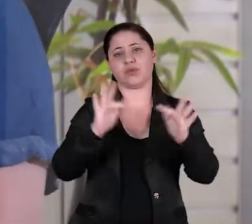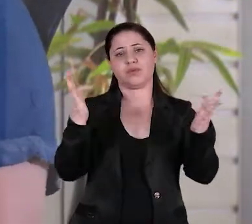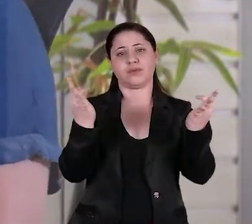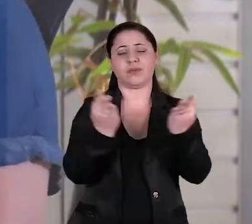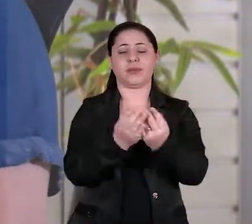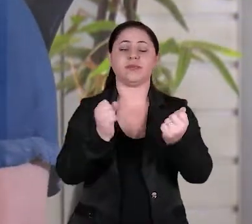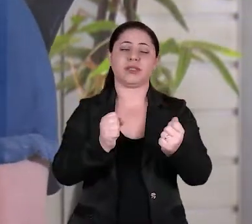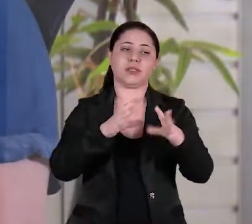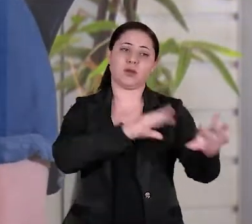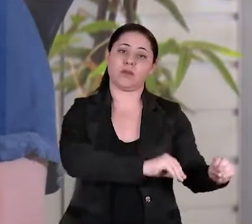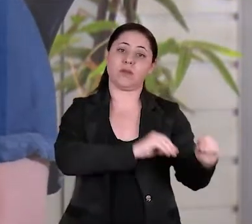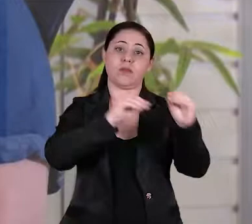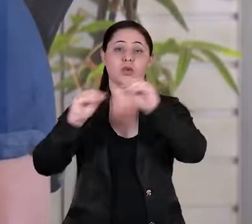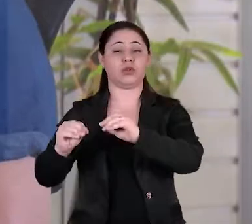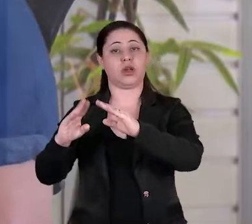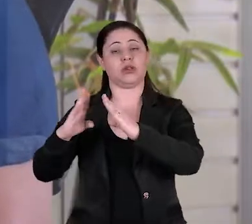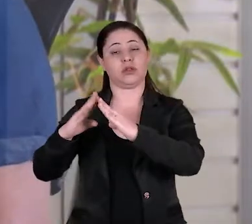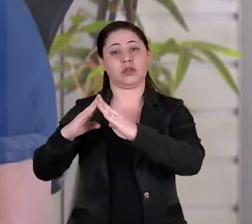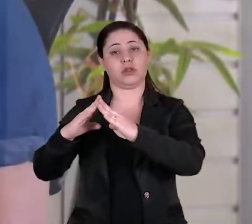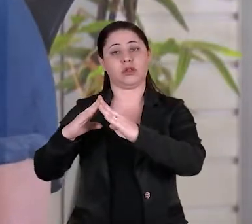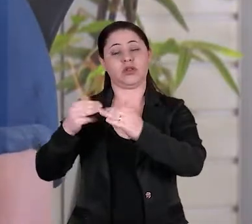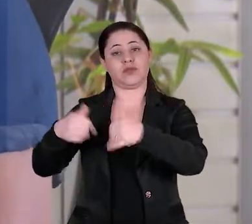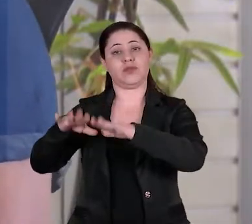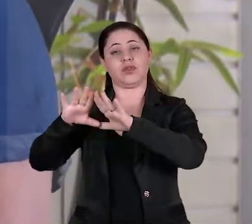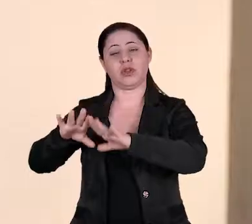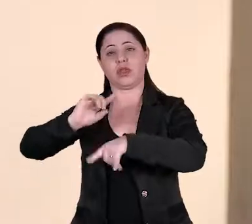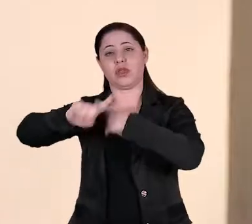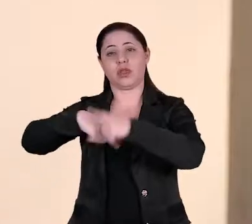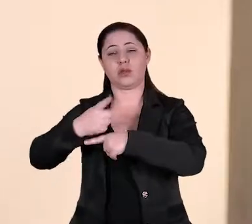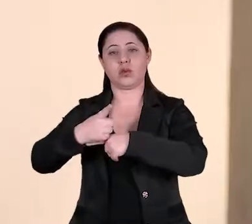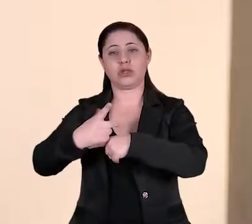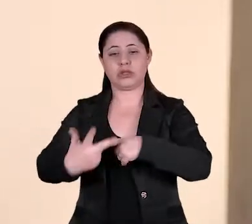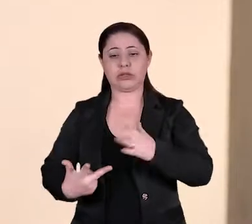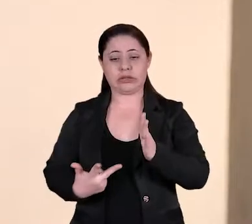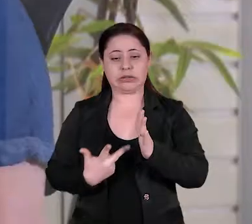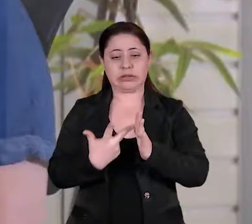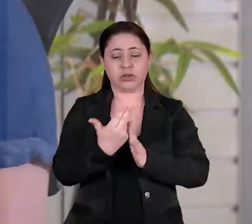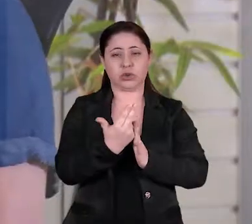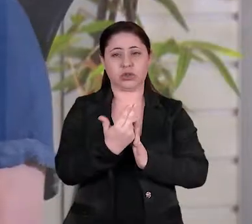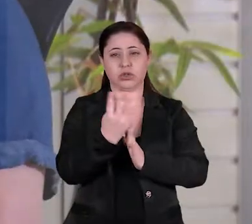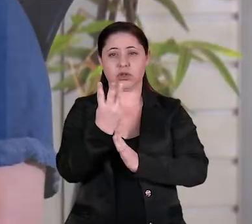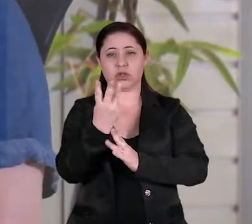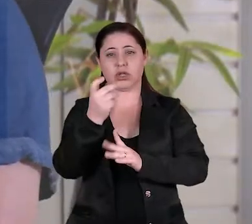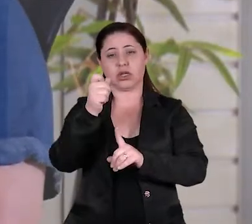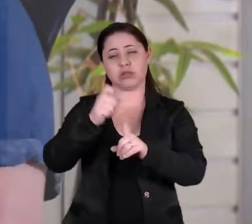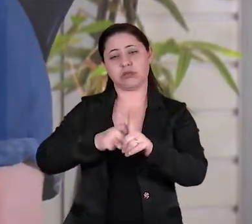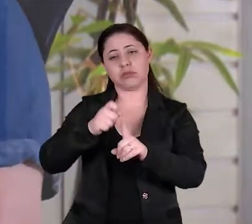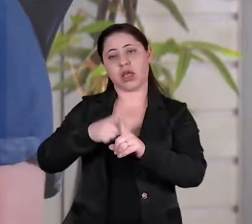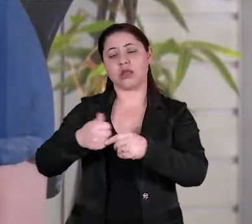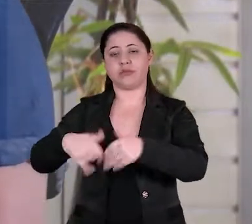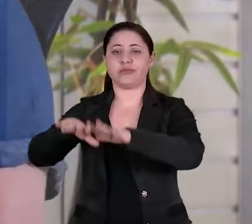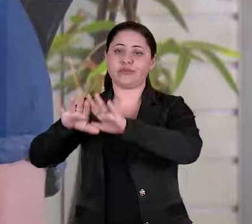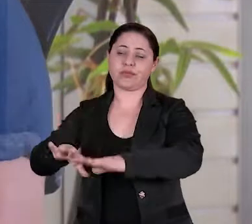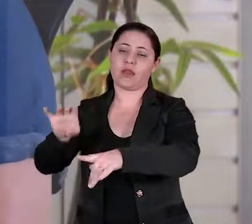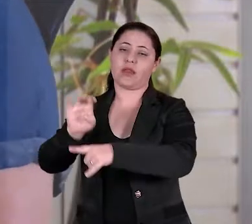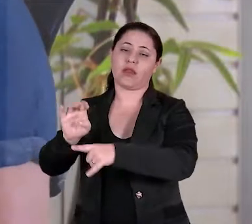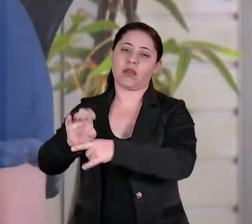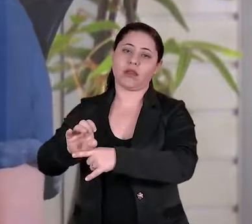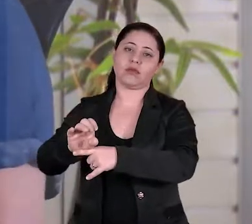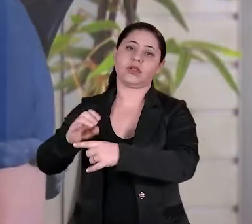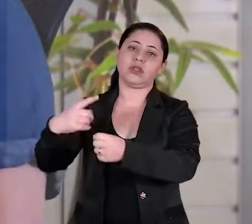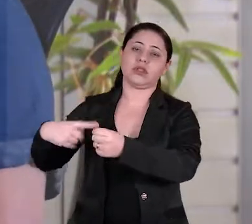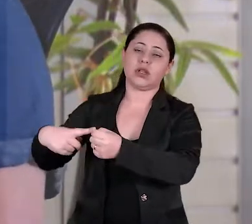lugar que realiza o transplante. Então você acaba ficando, depois do transplante, pelo menos 3 meses, né, nessa cidade, então